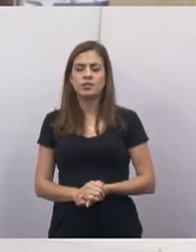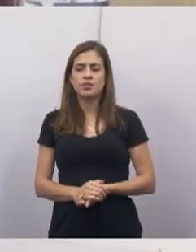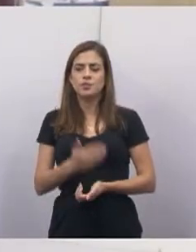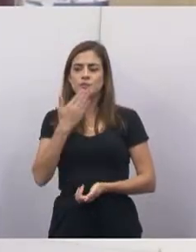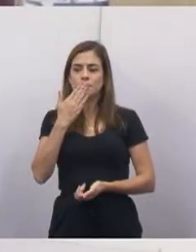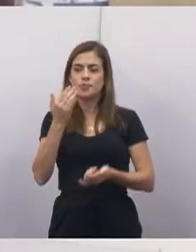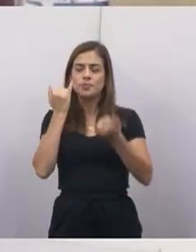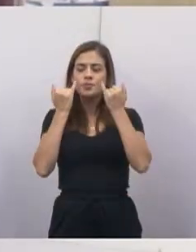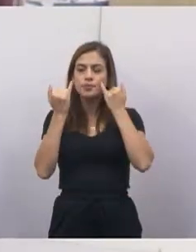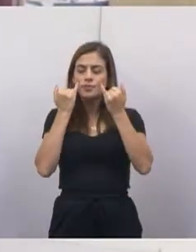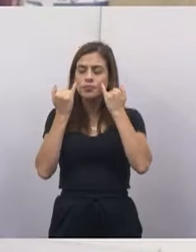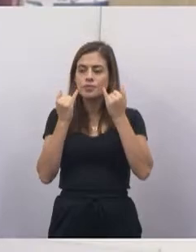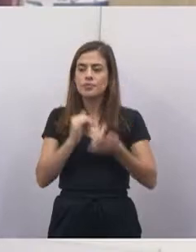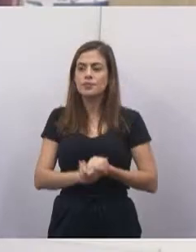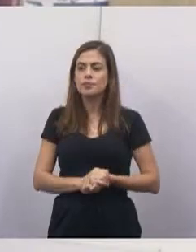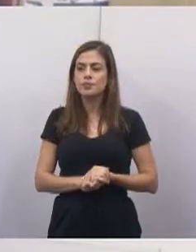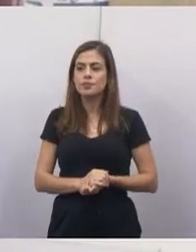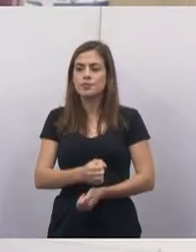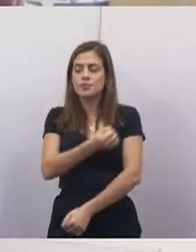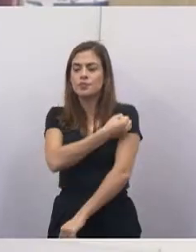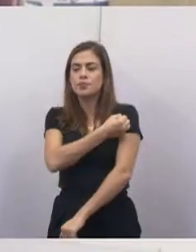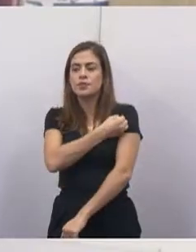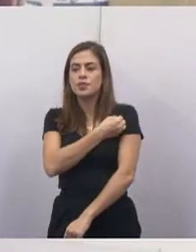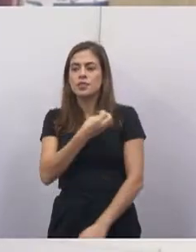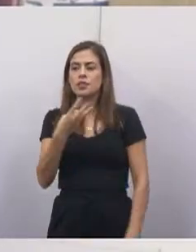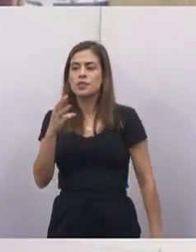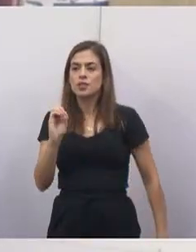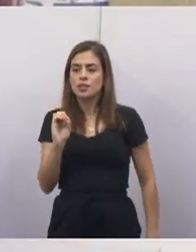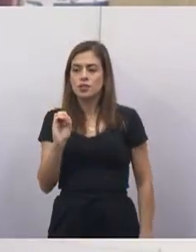Pedido de informações, número 30.